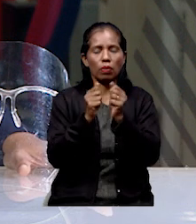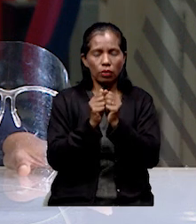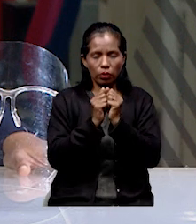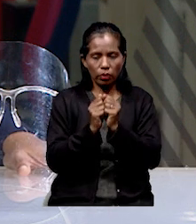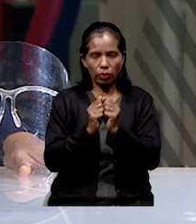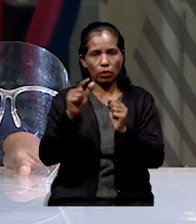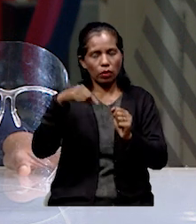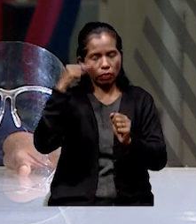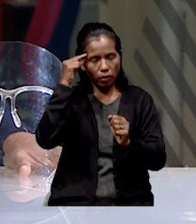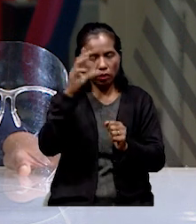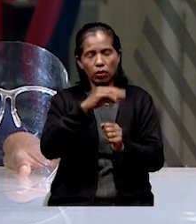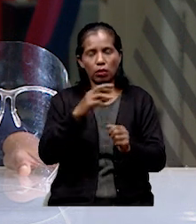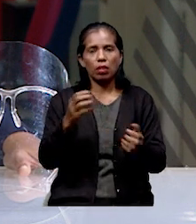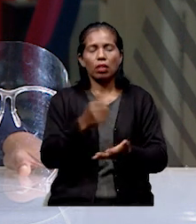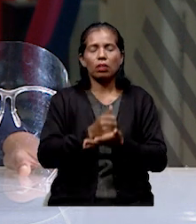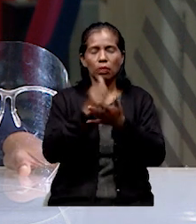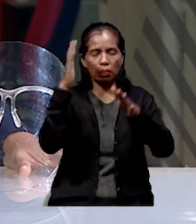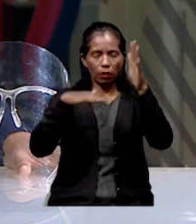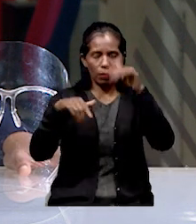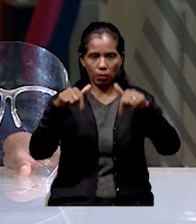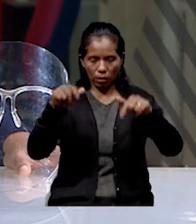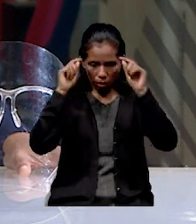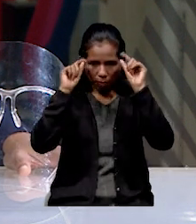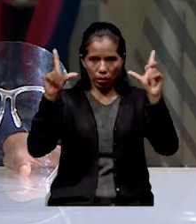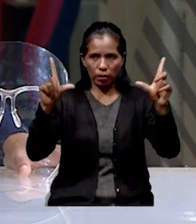resolve problema social e Timor-Leste.